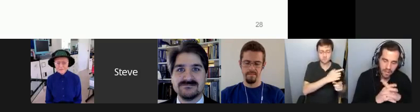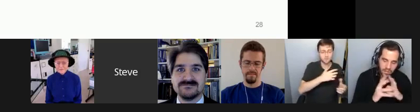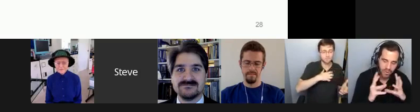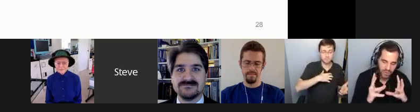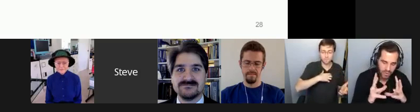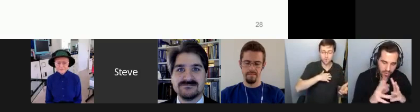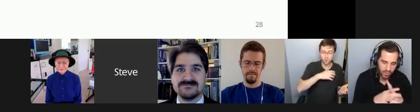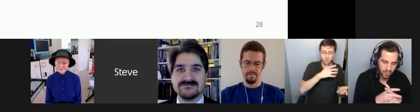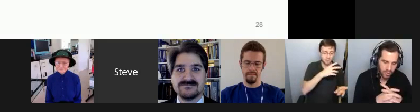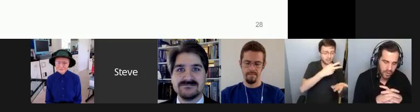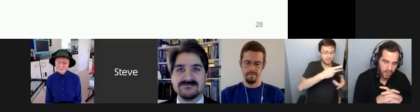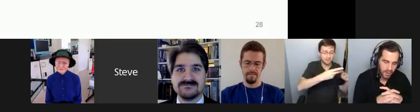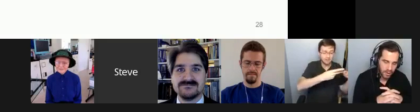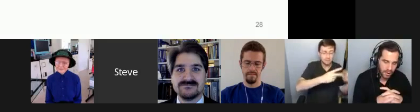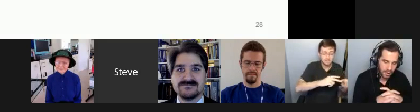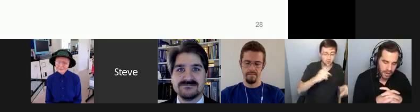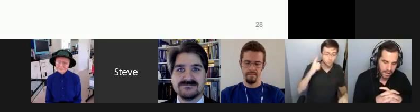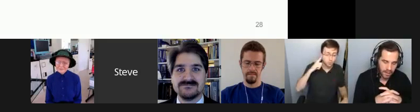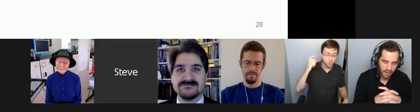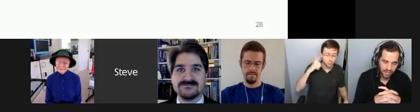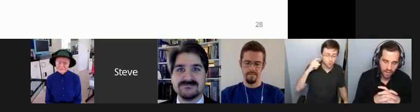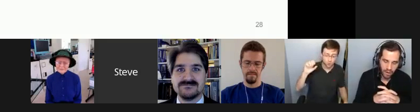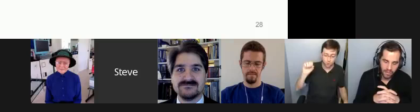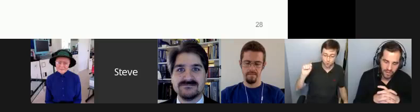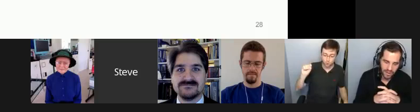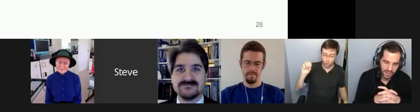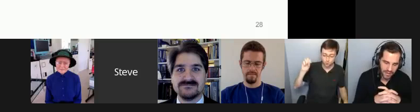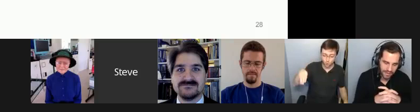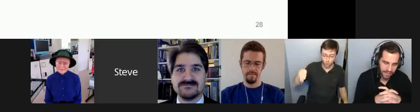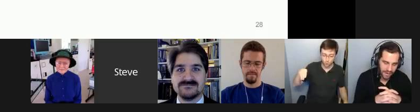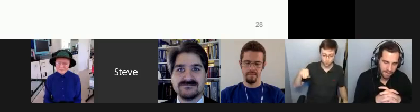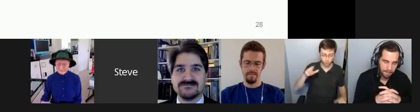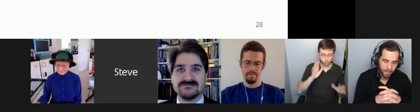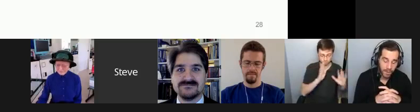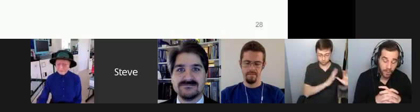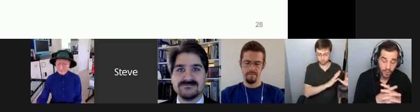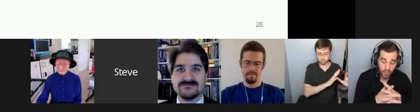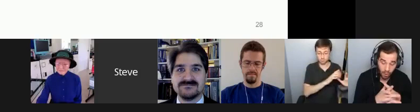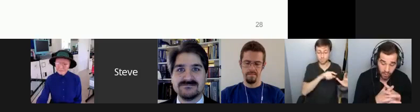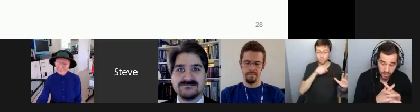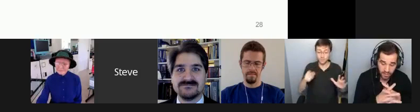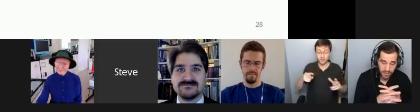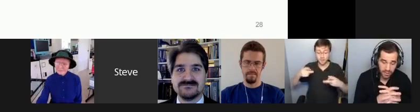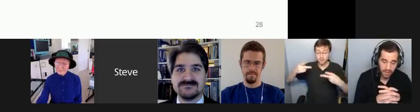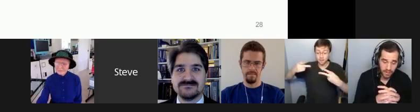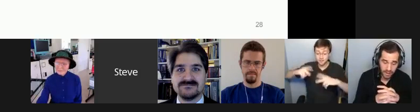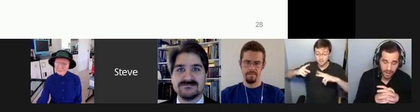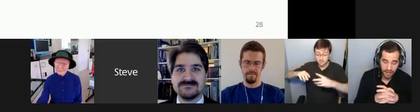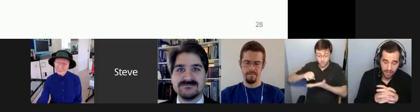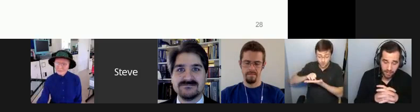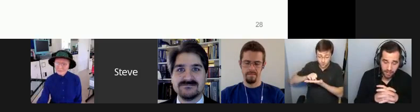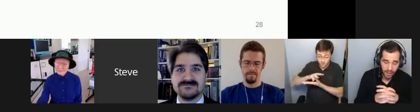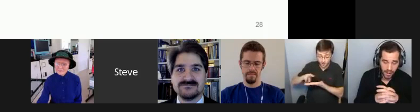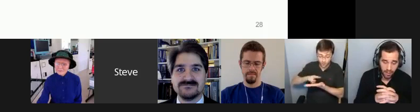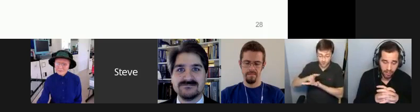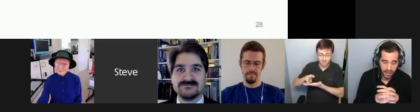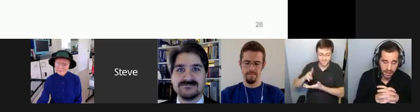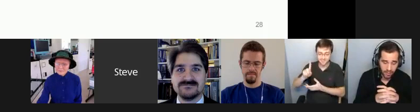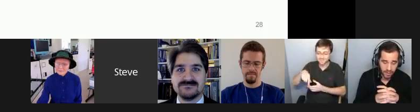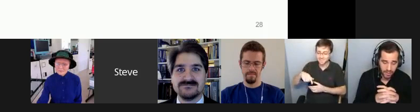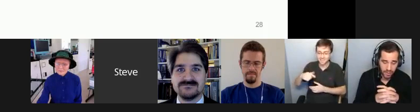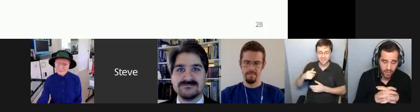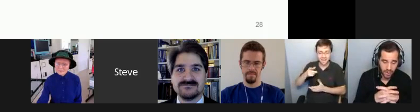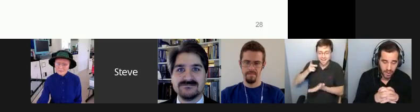temos anos de estudo, né? Então, a forma de transcrever, os sons, né? Porque é